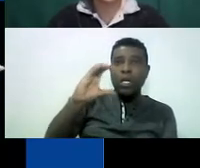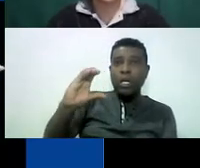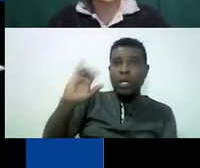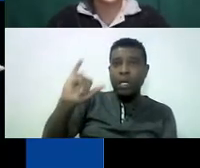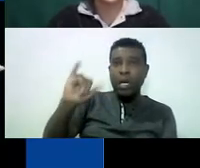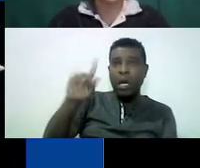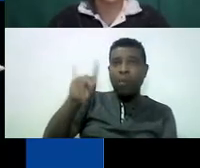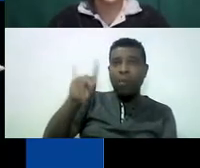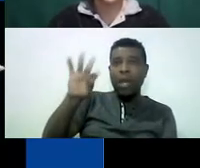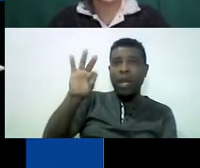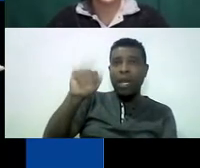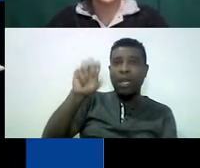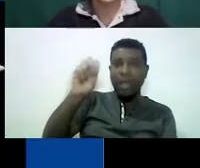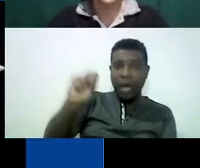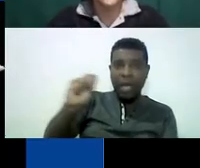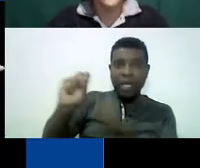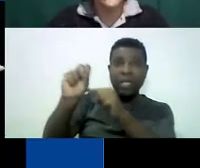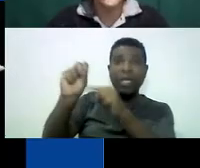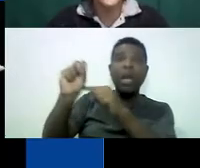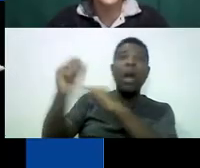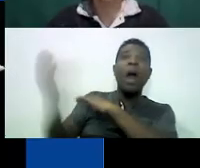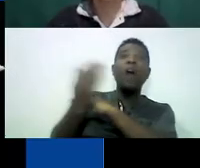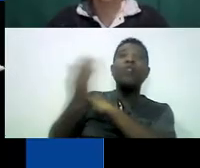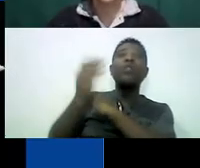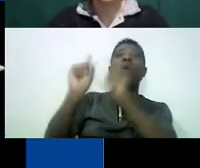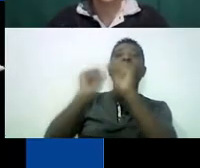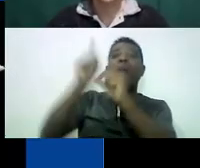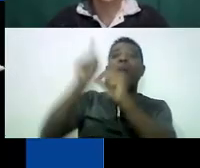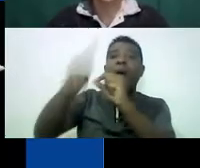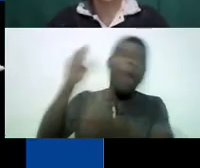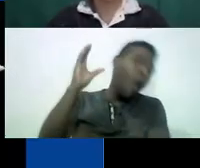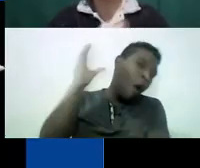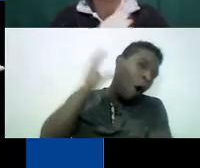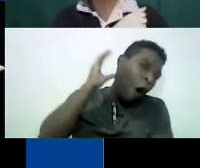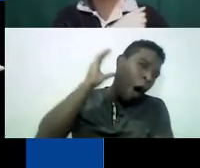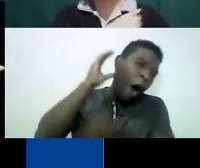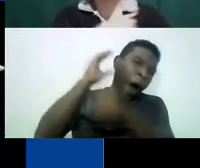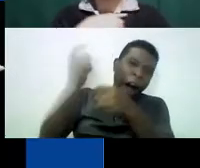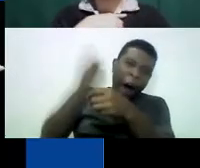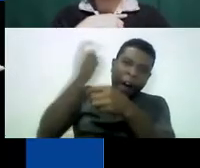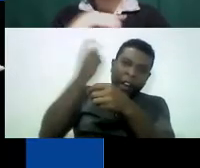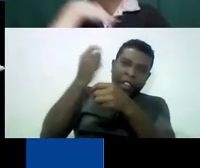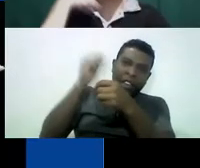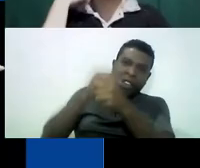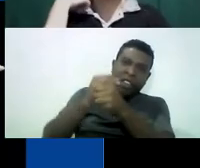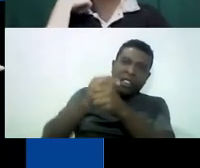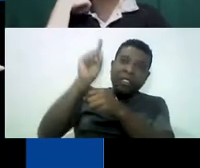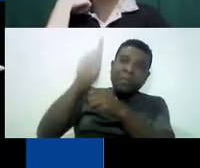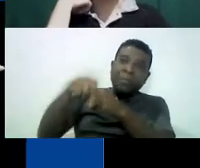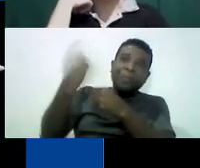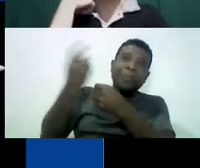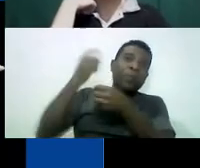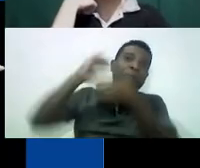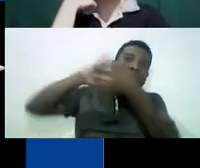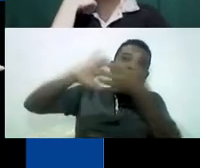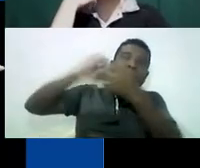rotação e inclinação lateral da coluna cervical alta. Essa musculatura aqui, ó, bem profunda mesmo. Você pega aqui na